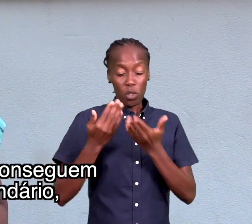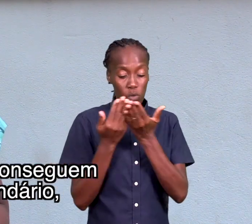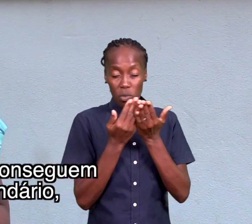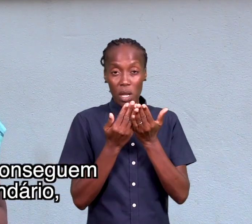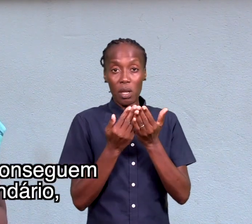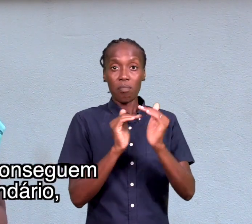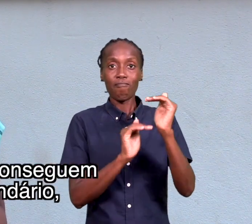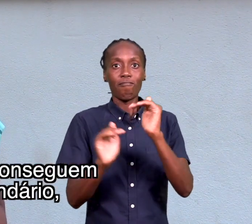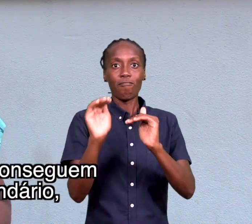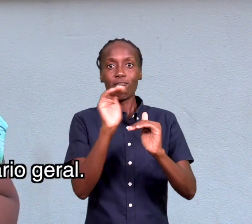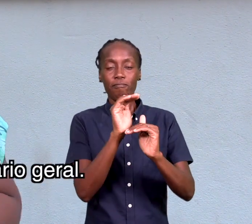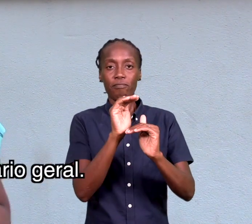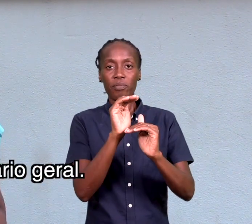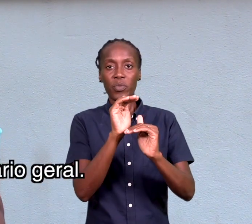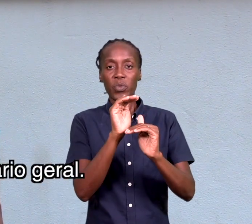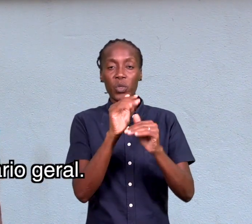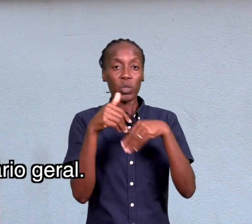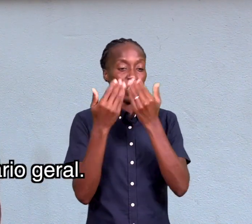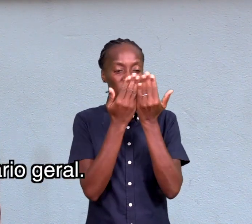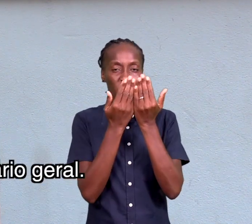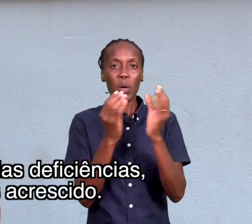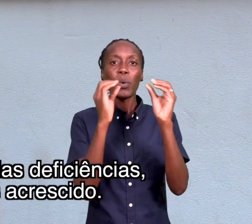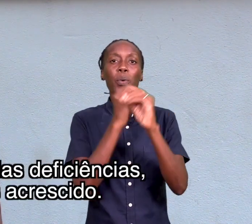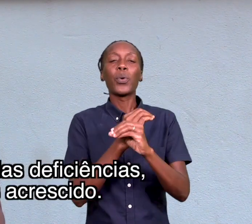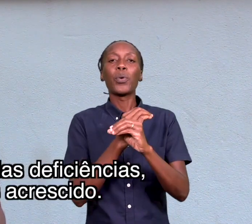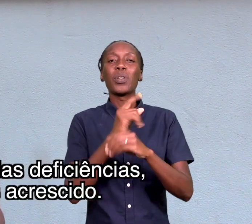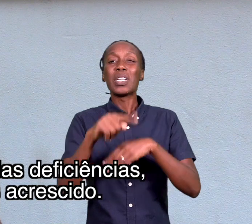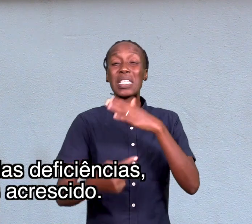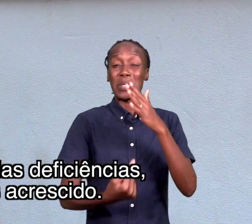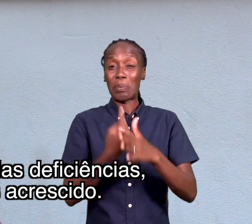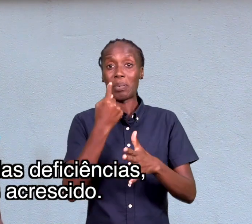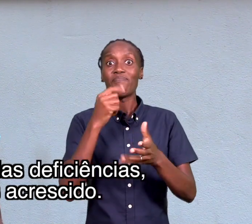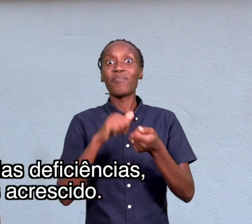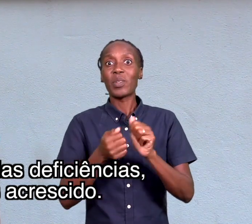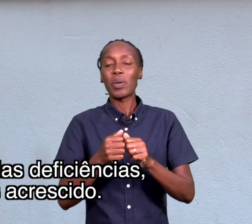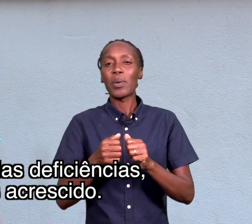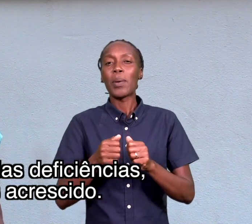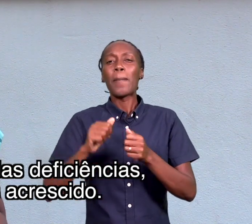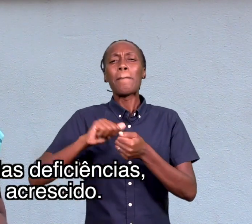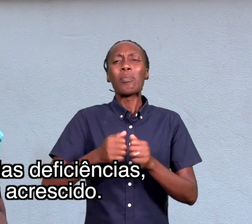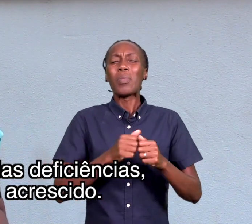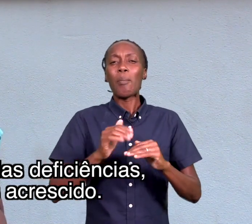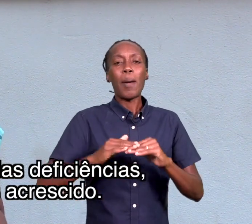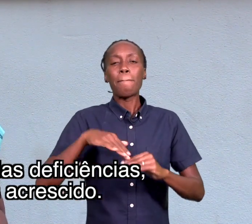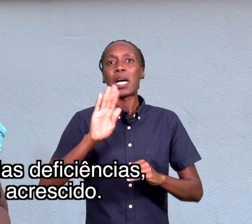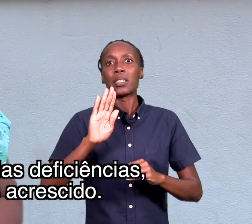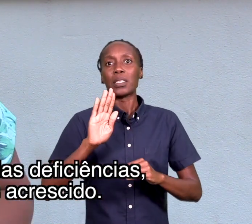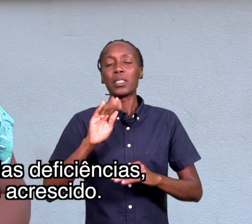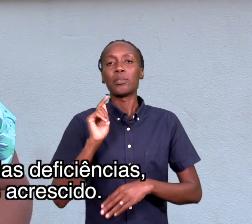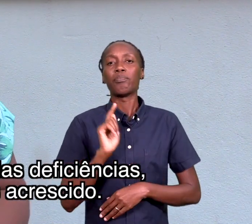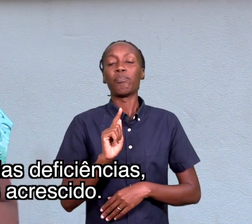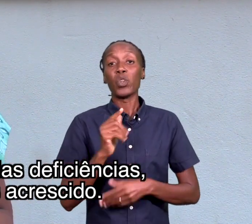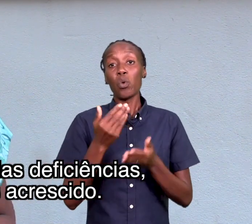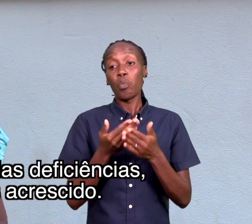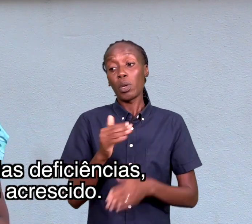chegar até o ensino secundário, concluir o ensino secundário geral. E quando estamos no âmbito da nível das deficiências, esse problema é ainda